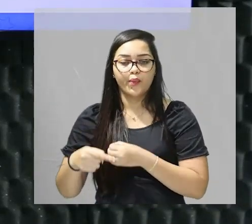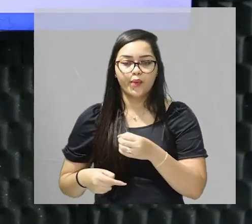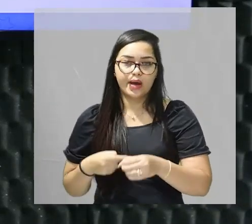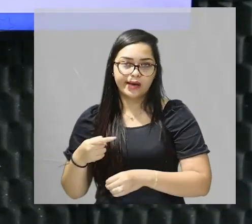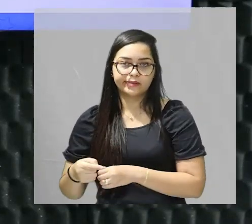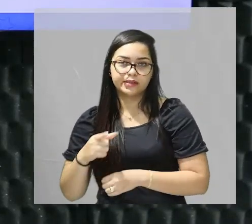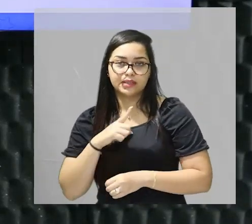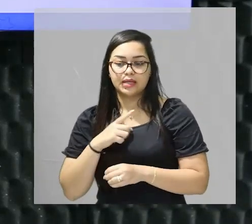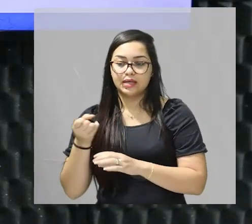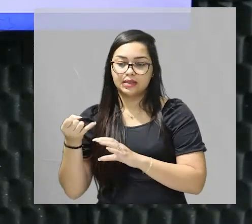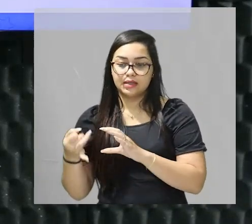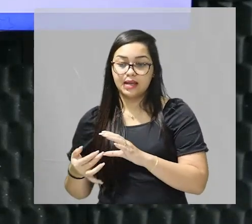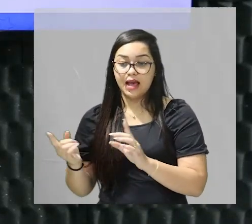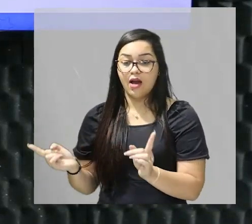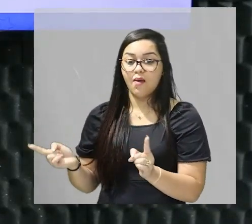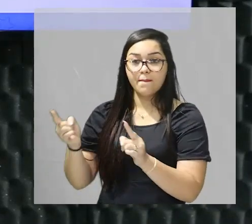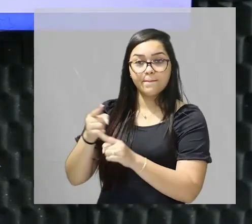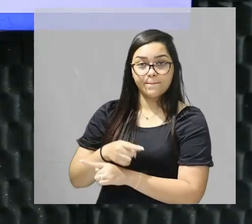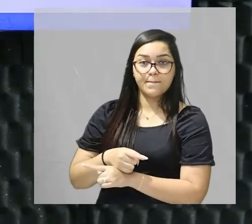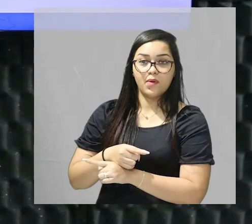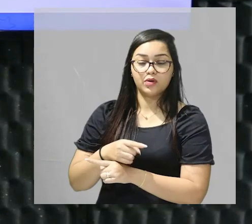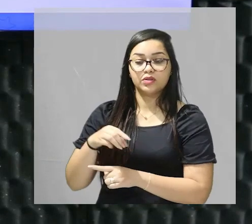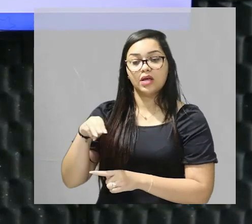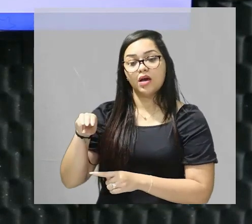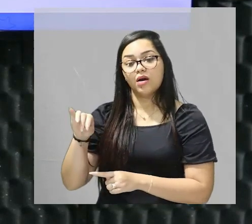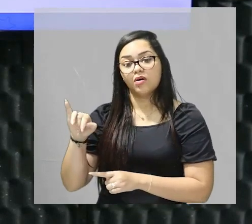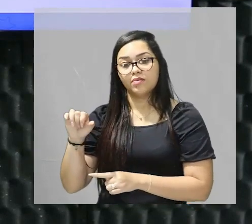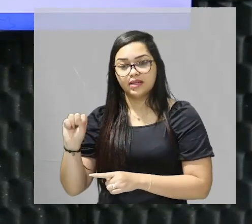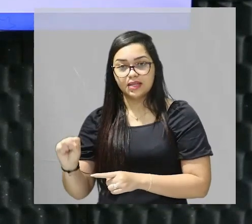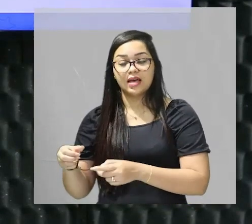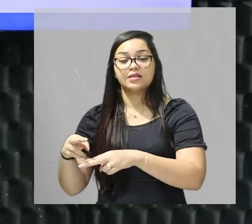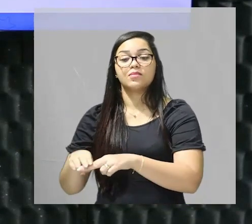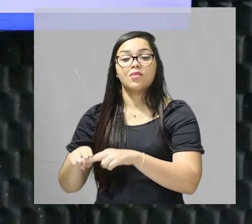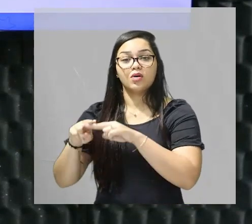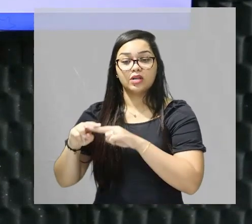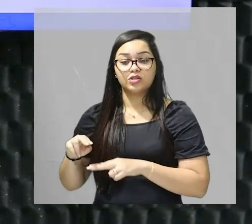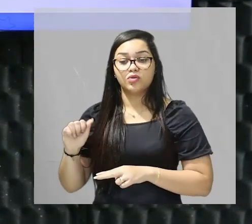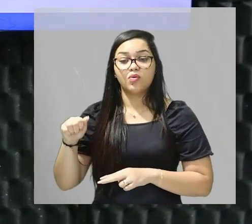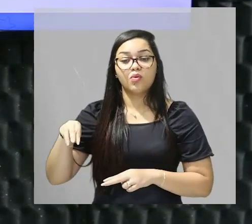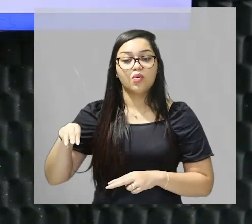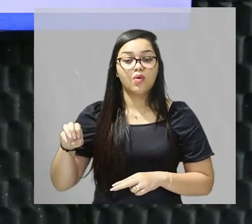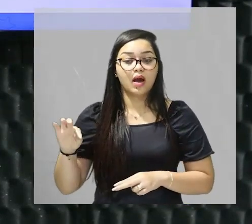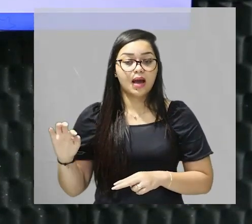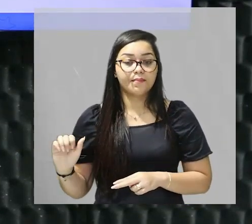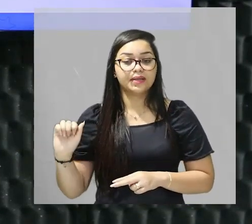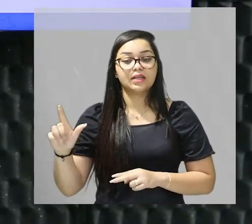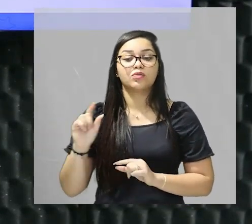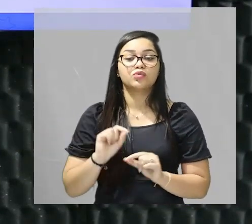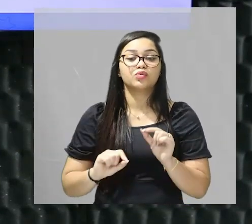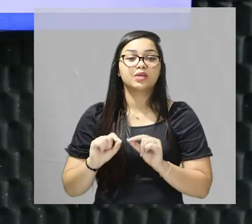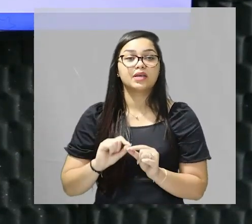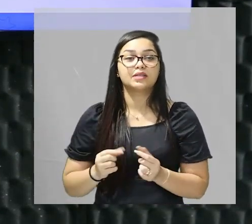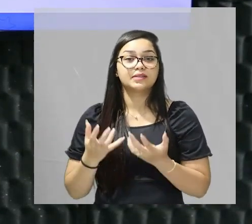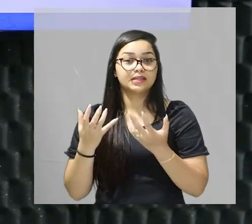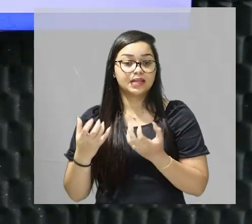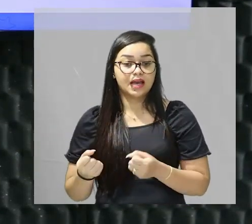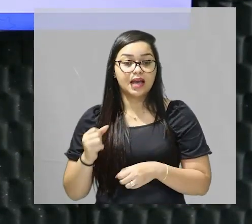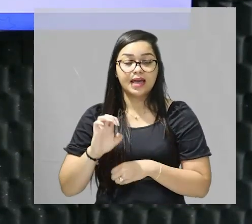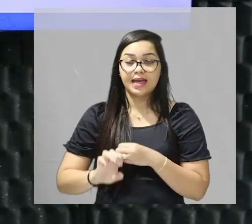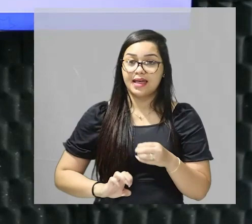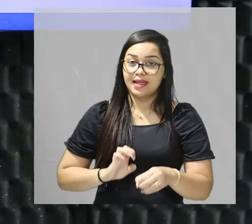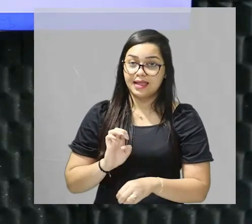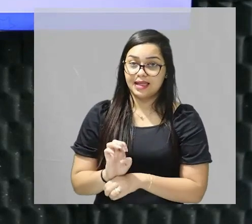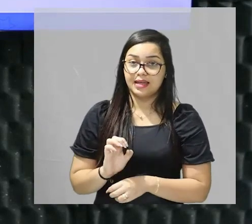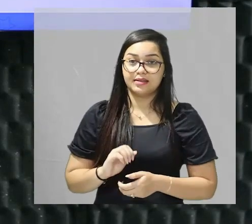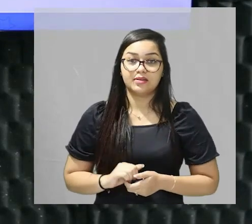características opostas aos metais. Portanto, um ametal tem a tendência de ganhar elétrons.